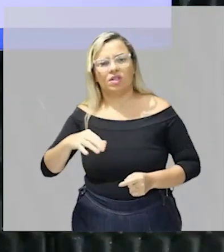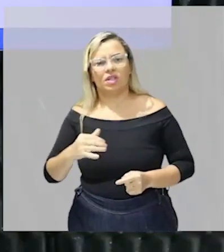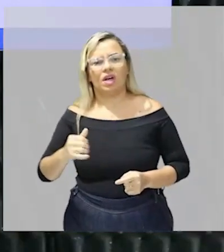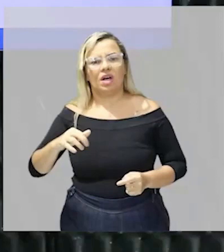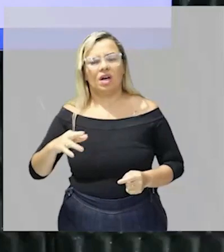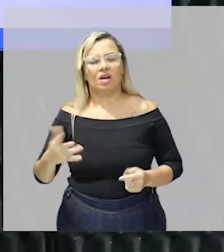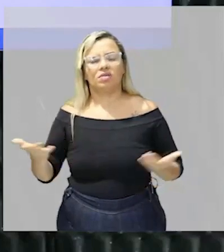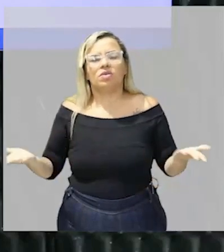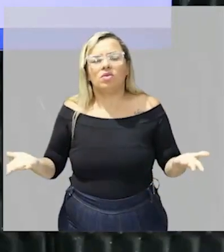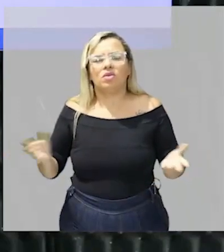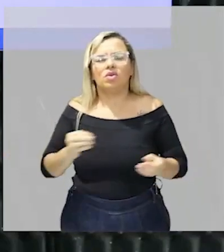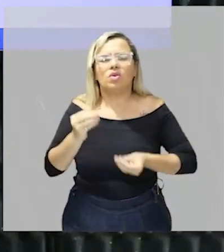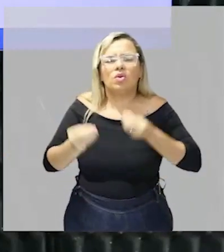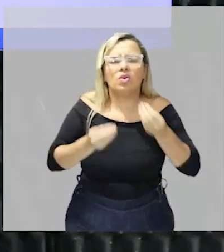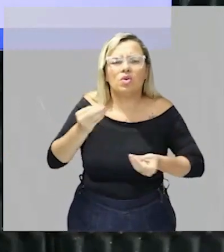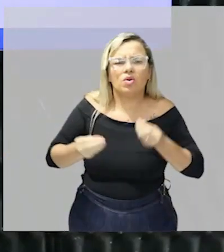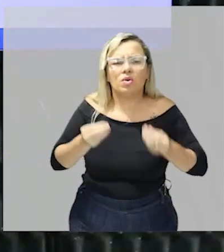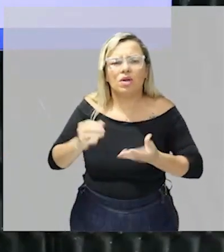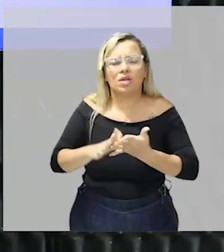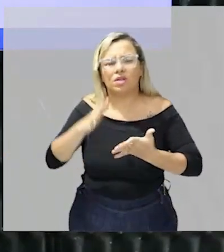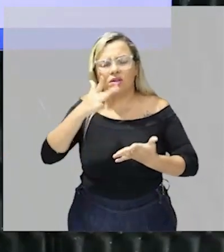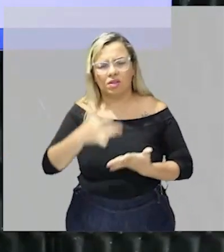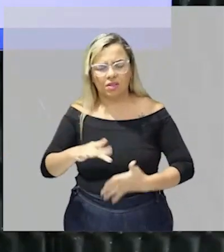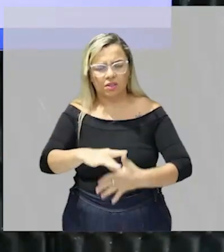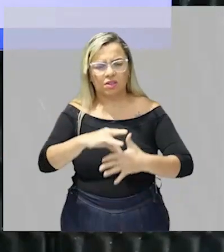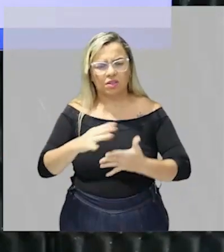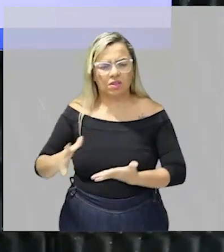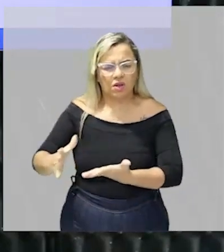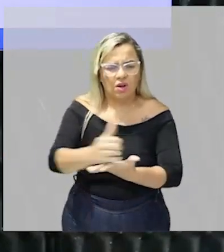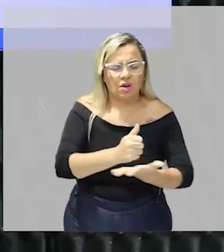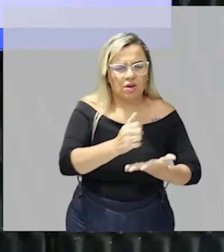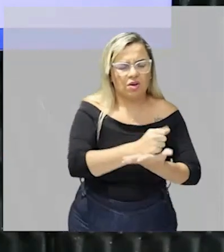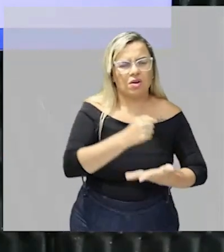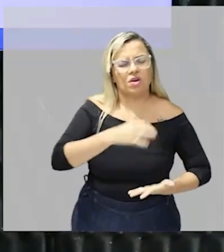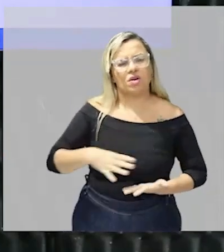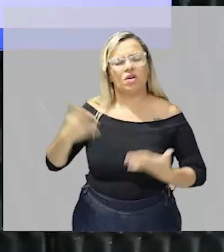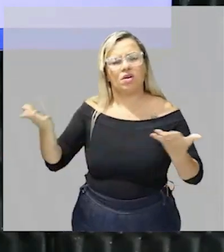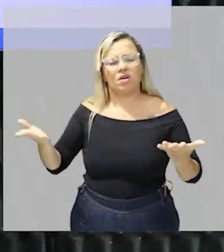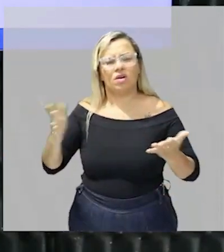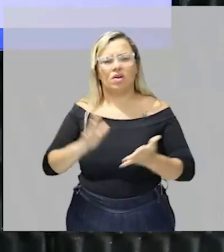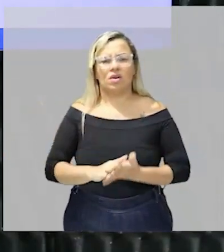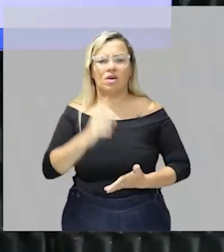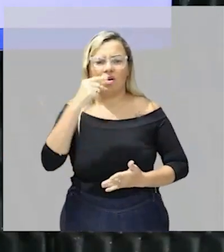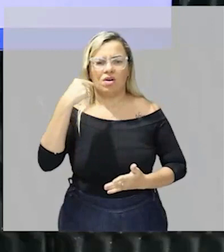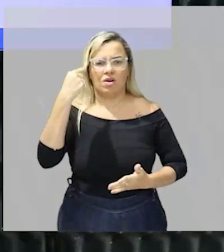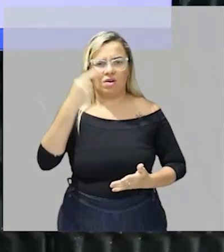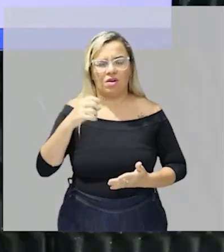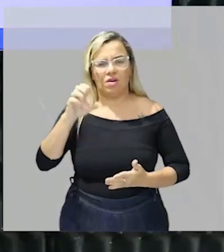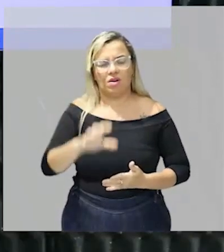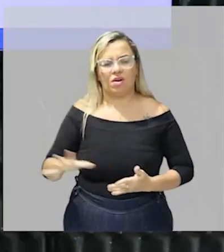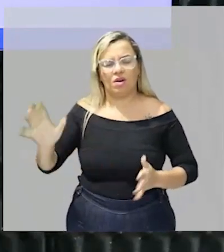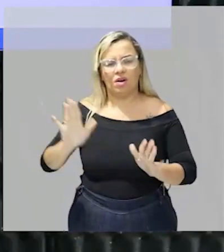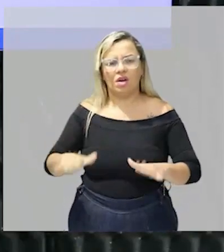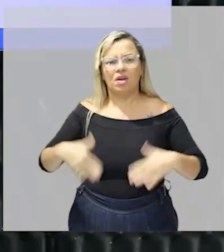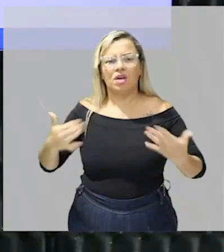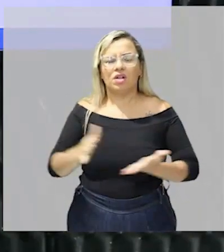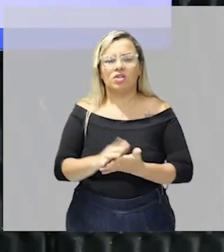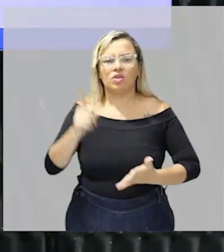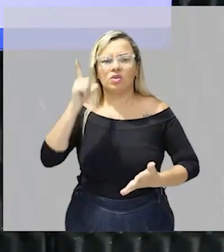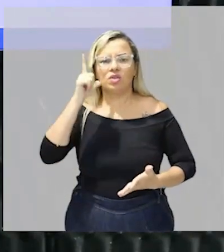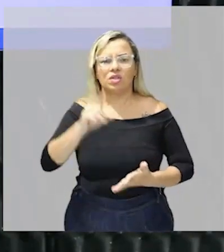Então, como é que esses conquistadores espanhóis, europeus, eles conseguiram